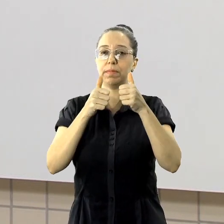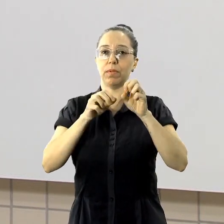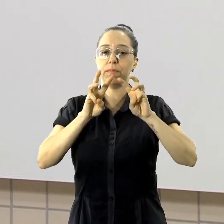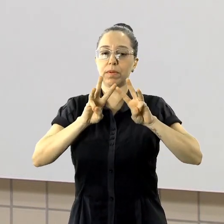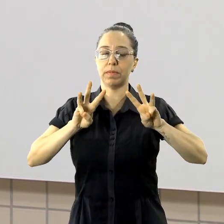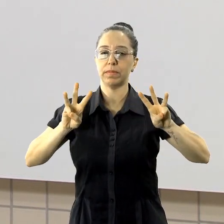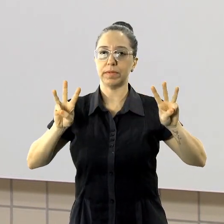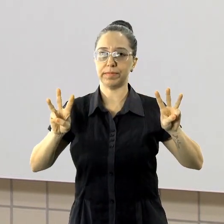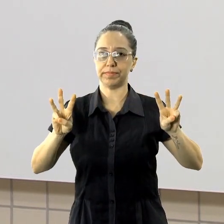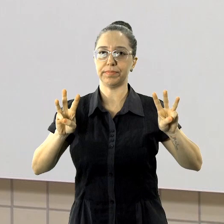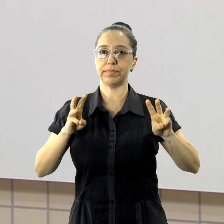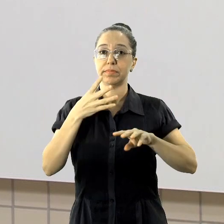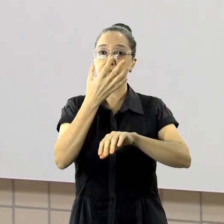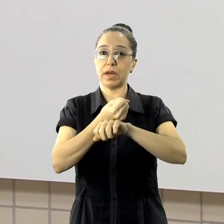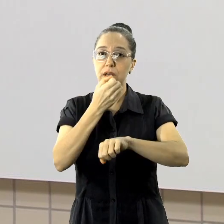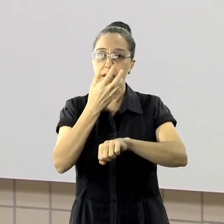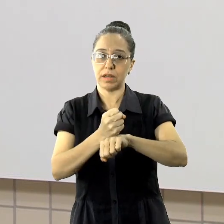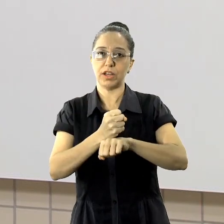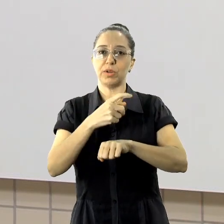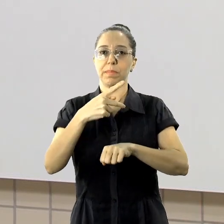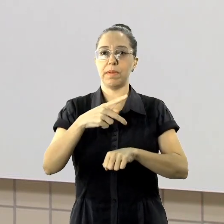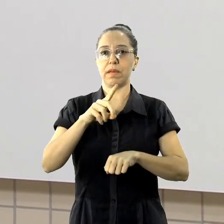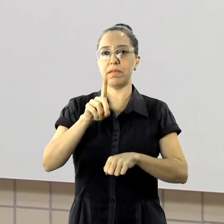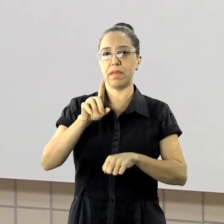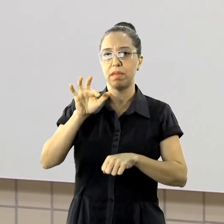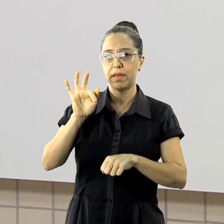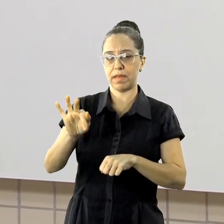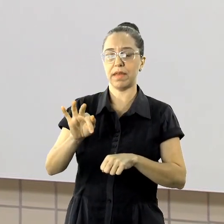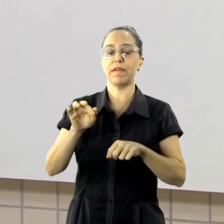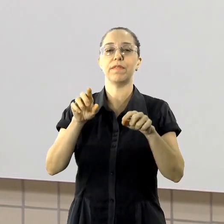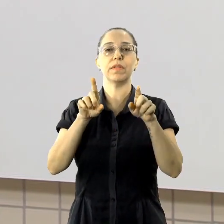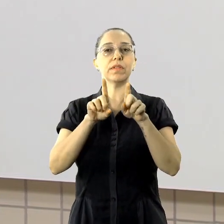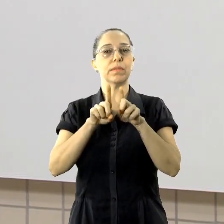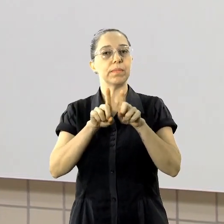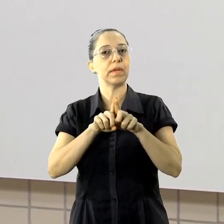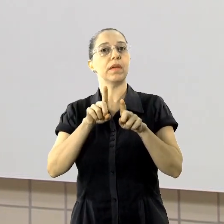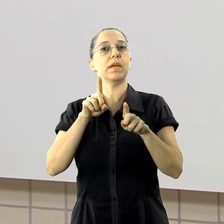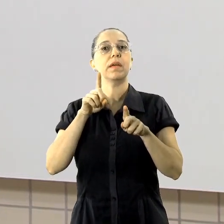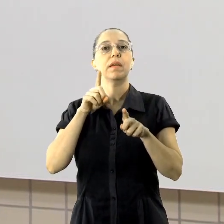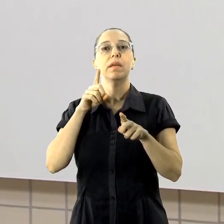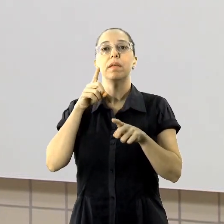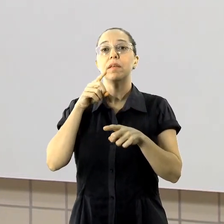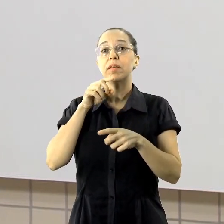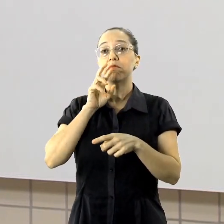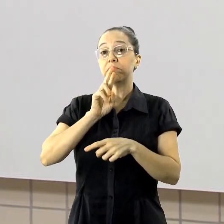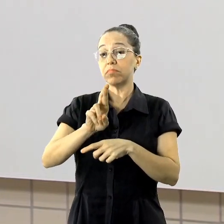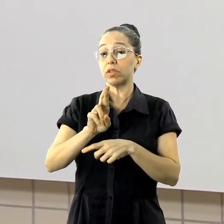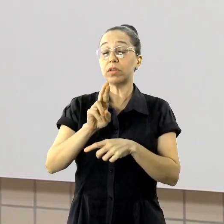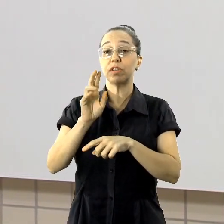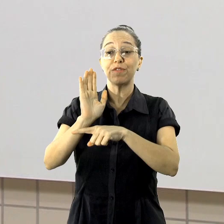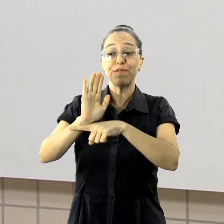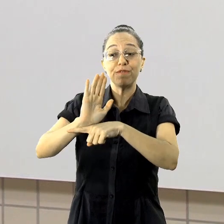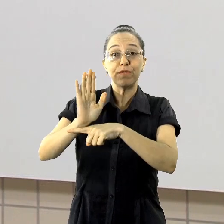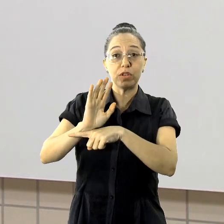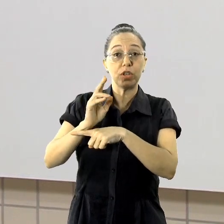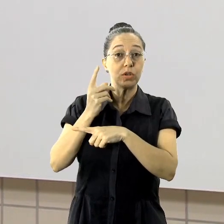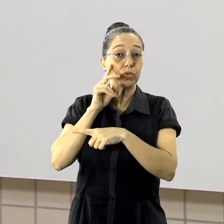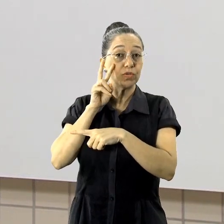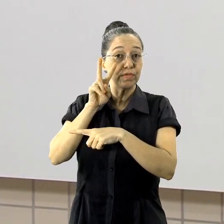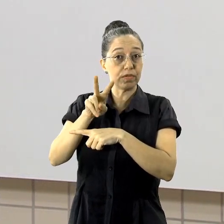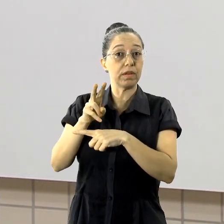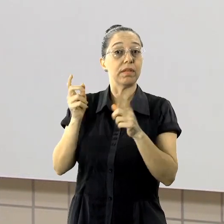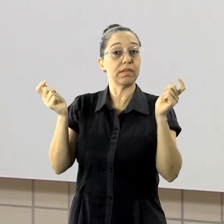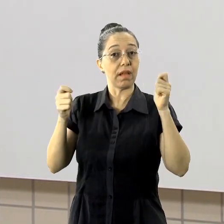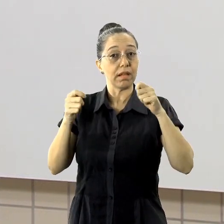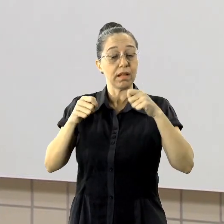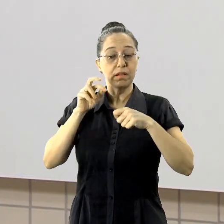educaçãopalmas.com.br. Baixe o nosso PDF, acesse os vídeos, responda as questões. Se você não conseguiu acessar esse material, vá na sua